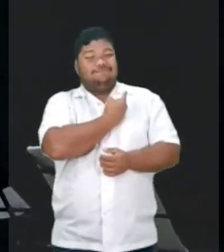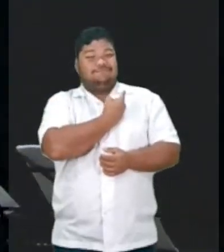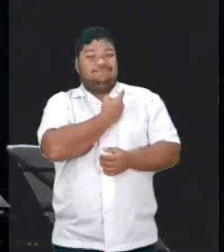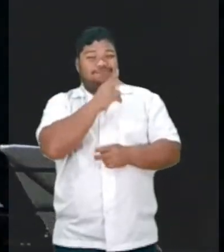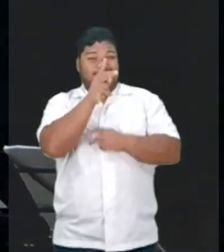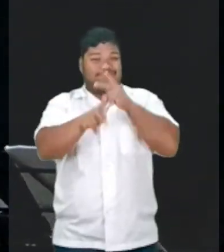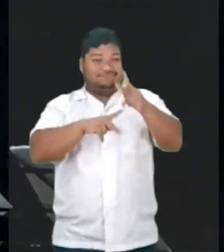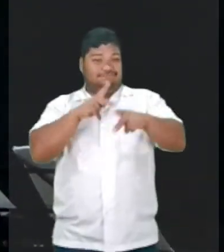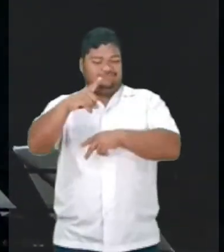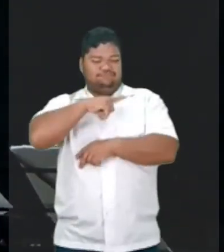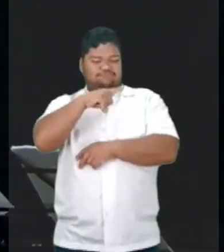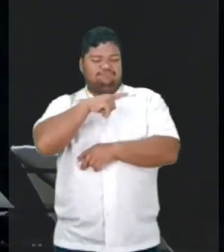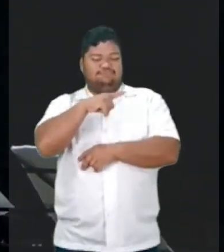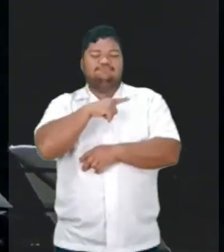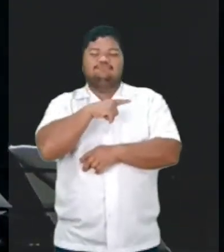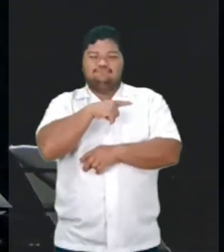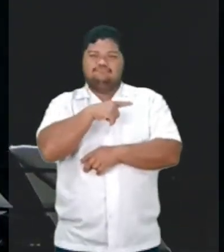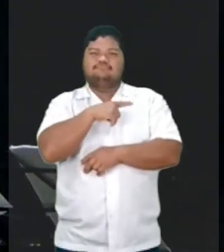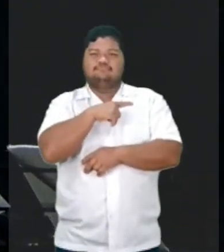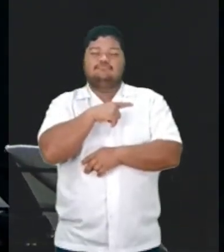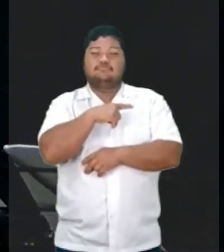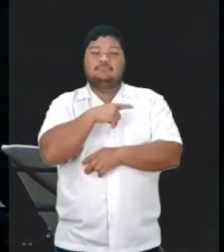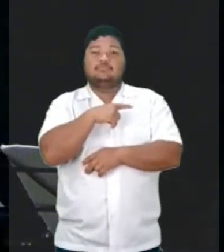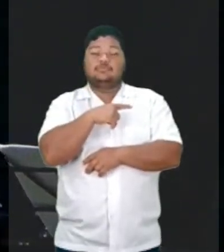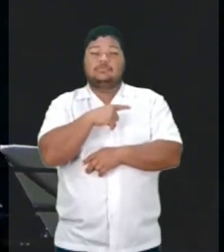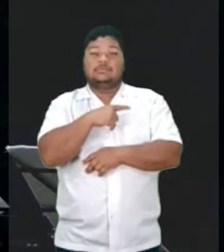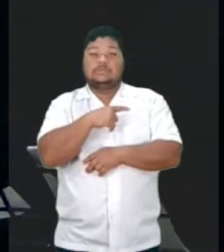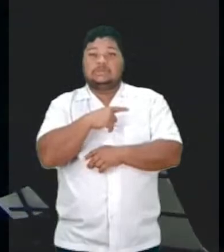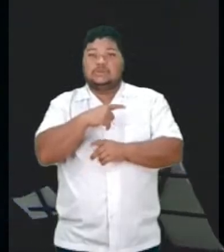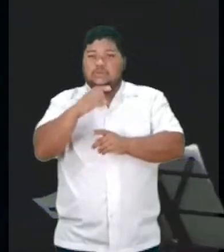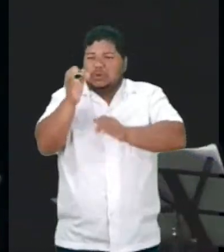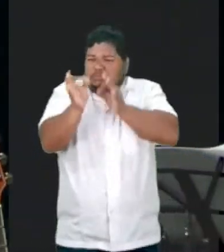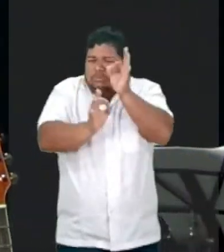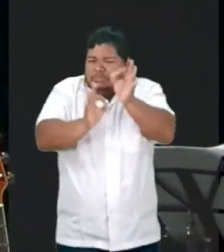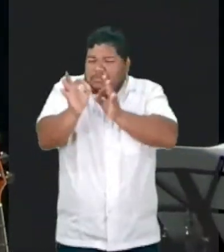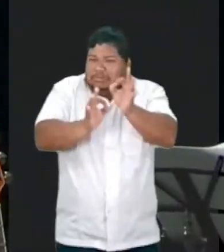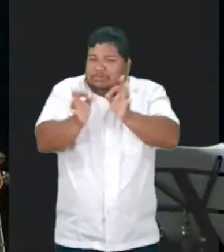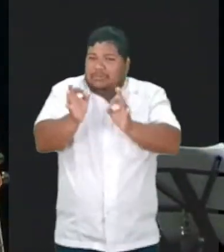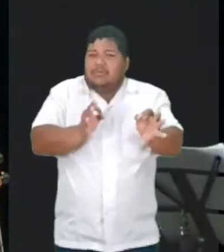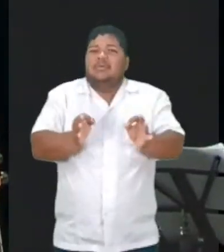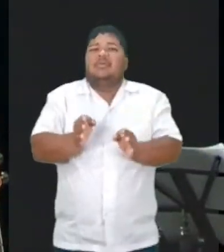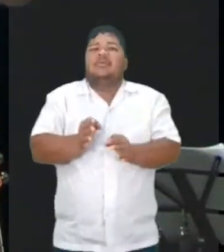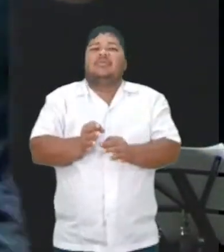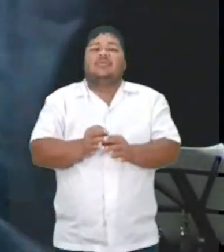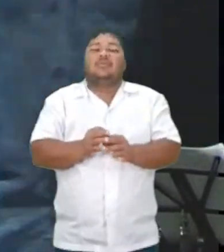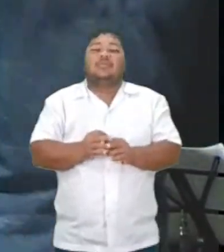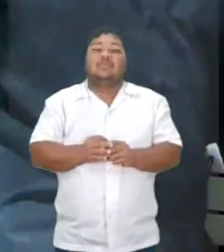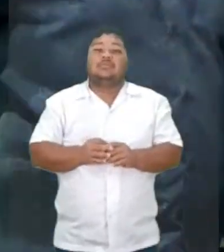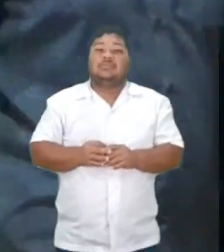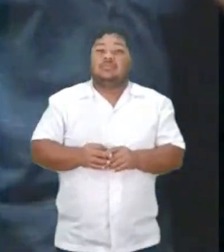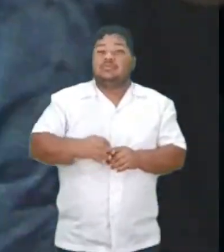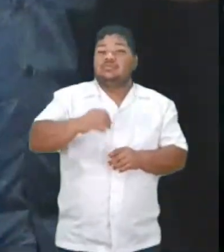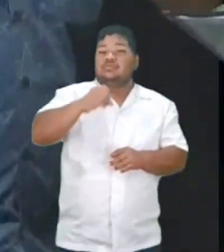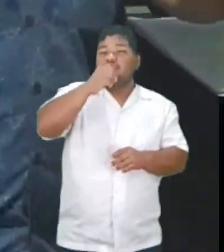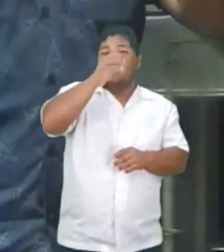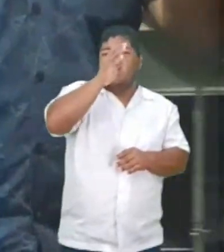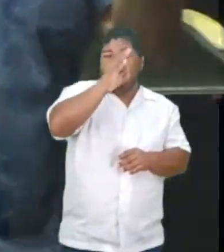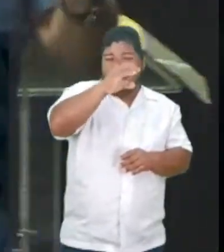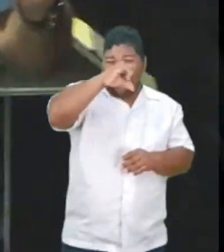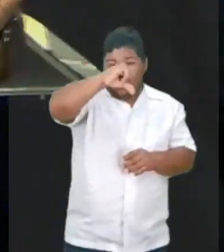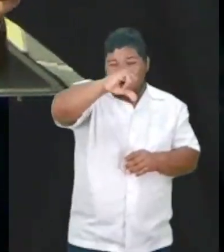temos. Quando fizeram com os animais, deu mesmo em 90%